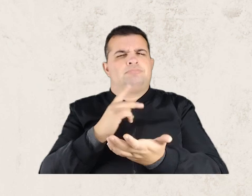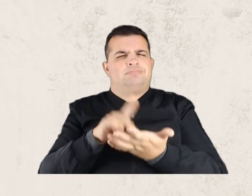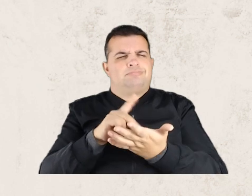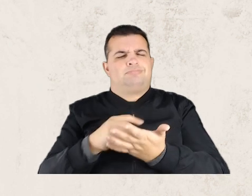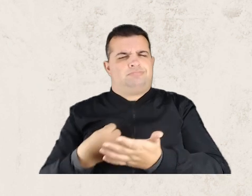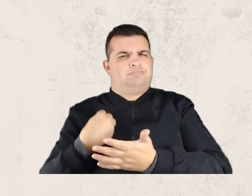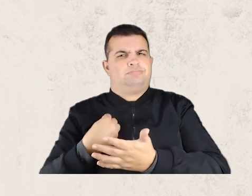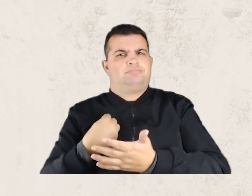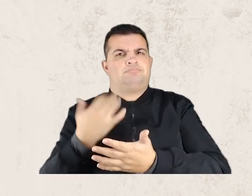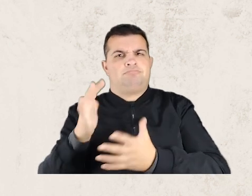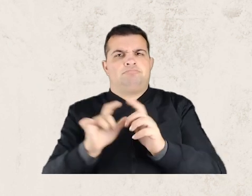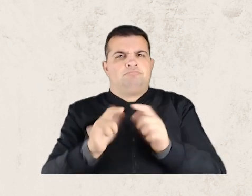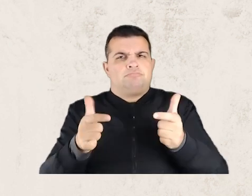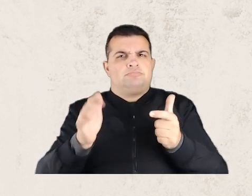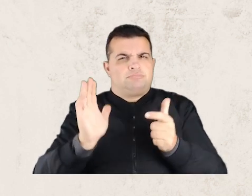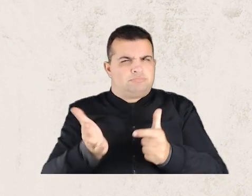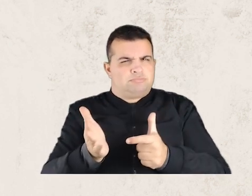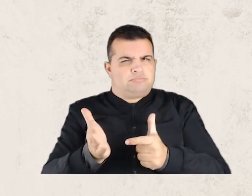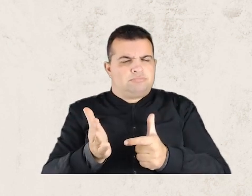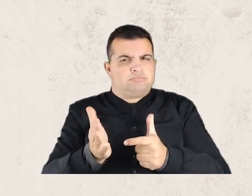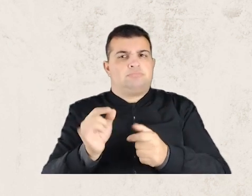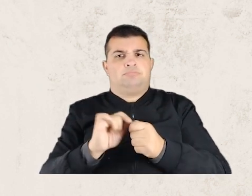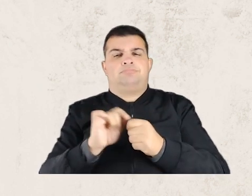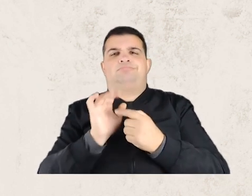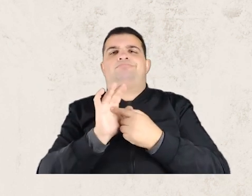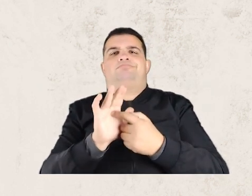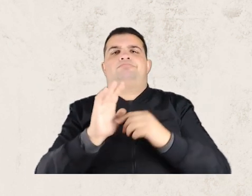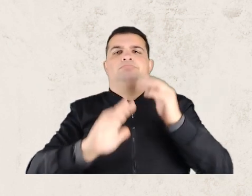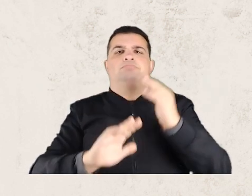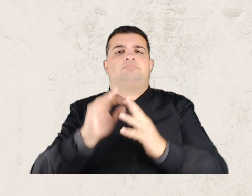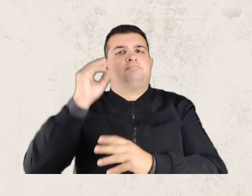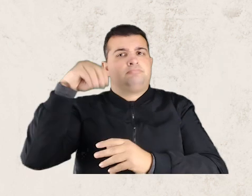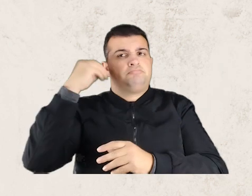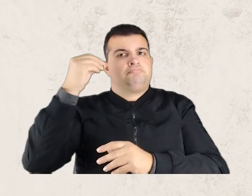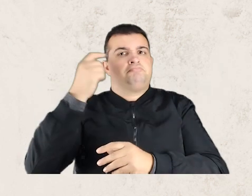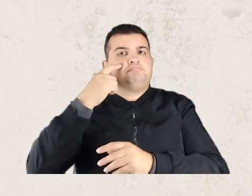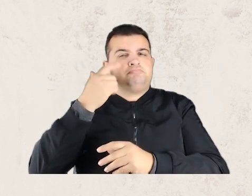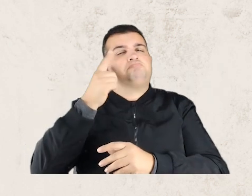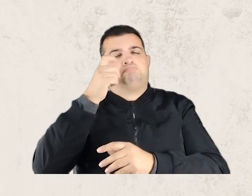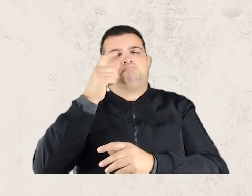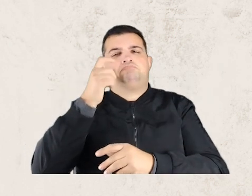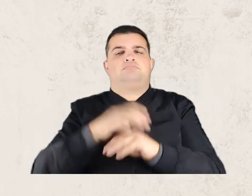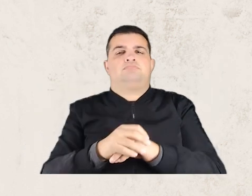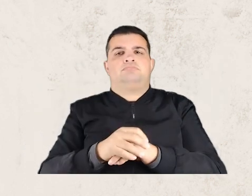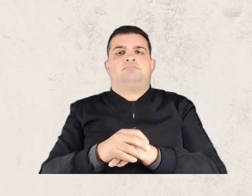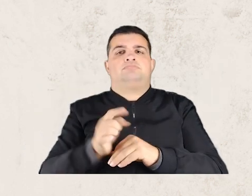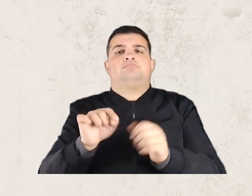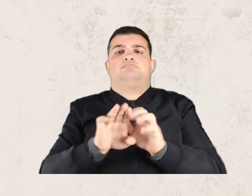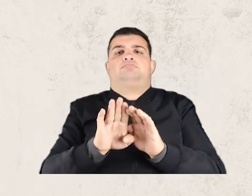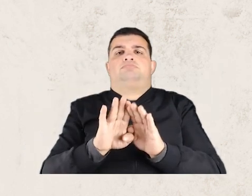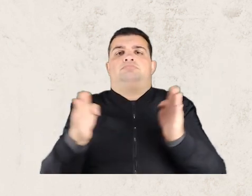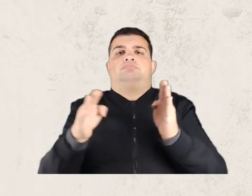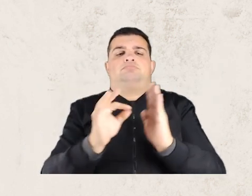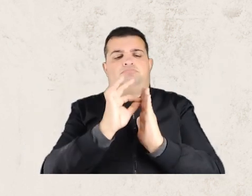das entidades, já se falava nas palestras. Então, vamos testar esse projeto. Será que ele realmente